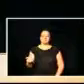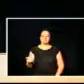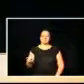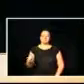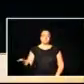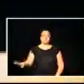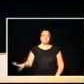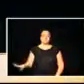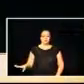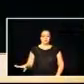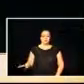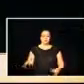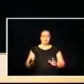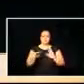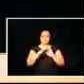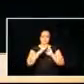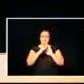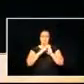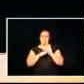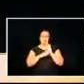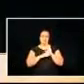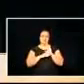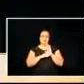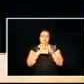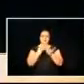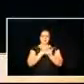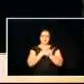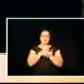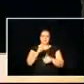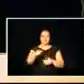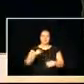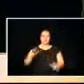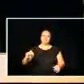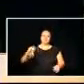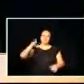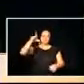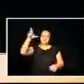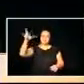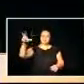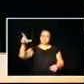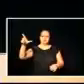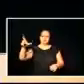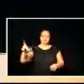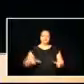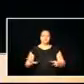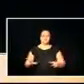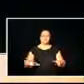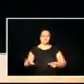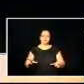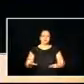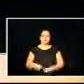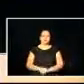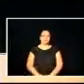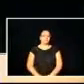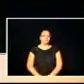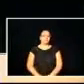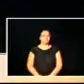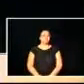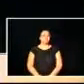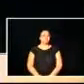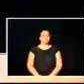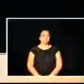aqui, defendemos que o governo tem que, urgentemente, já deveria ter feito, né, é, esse plano de cargo e